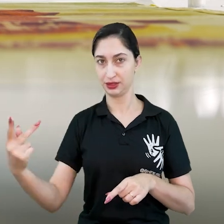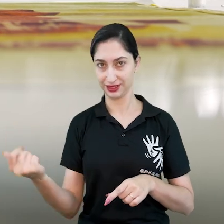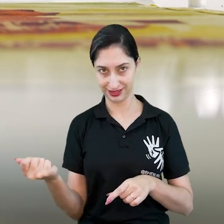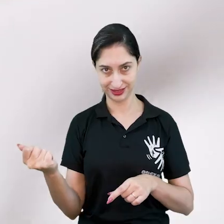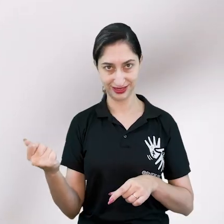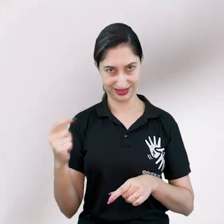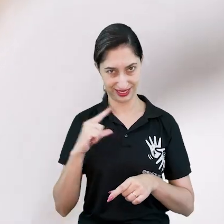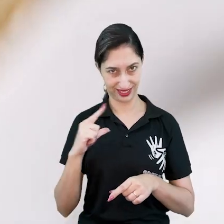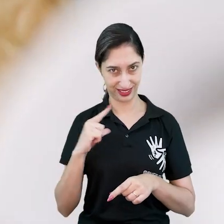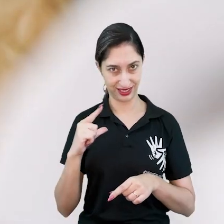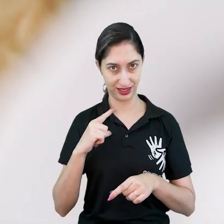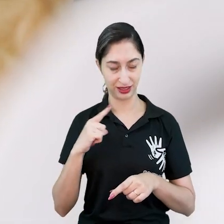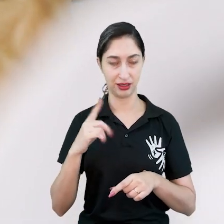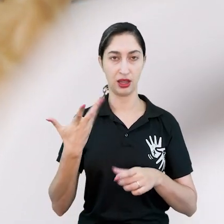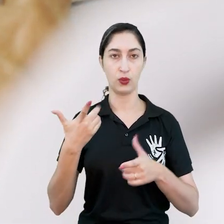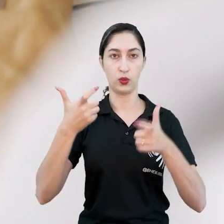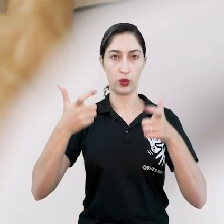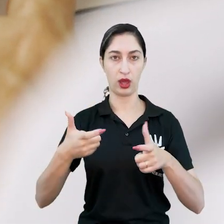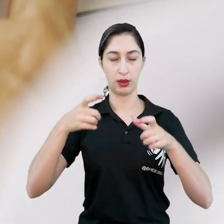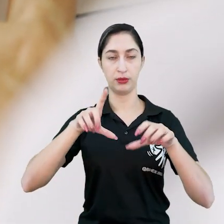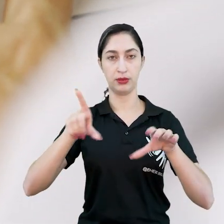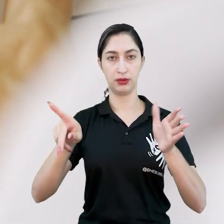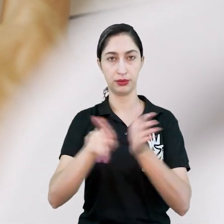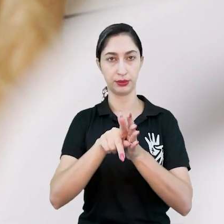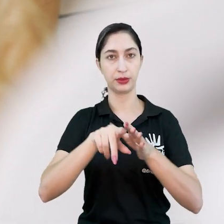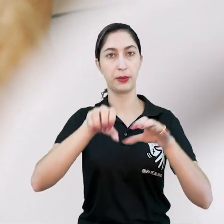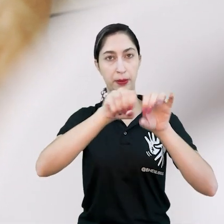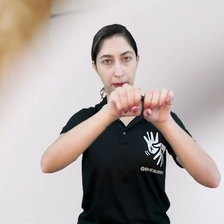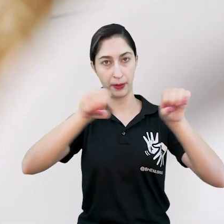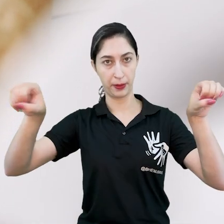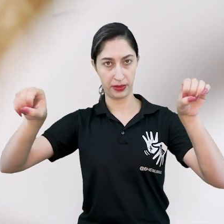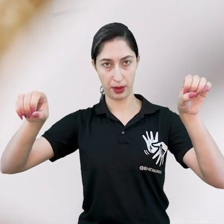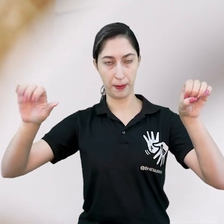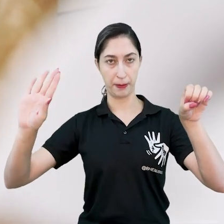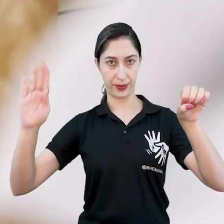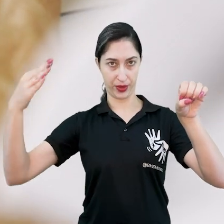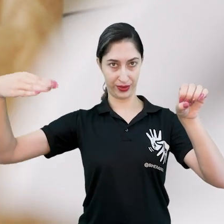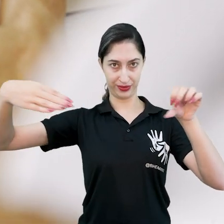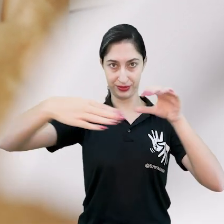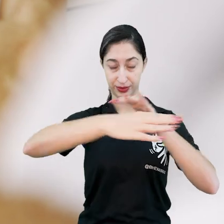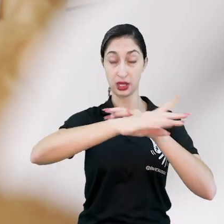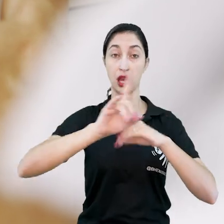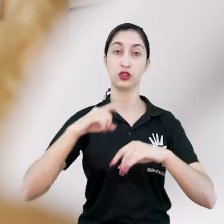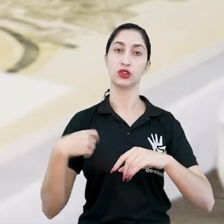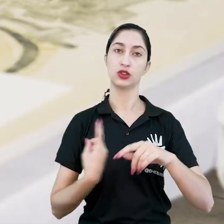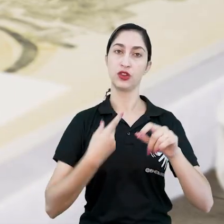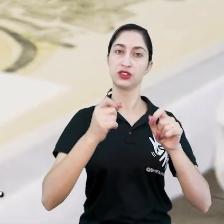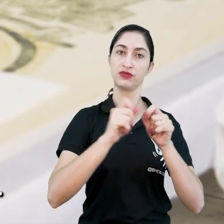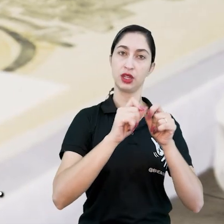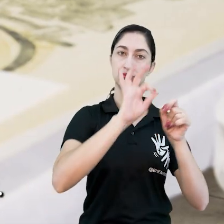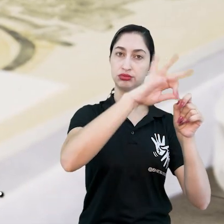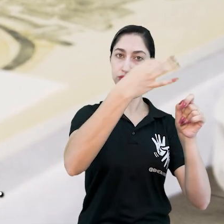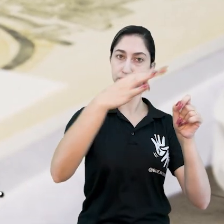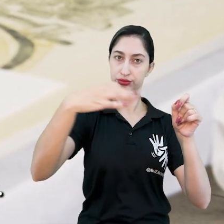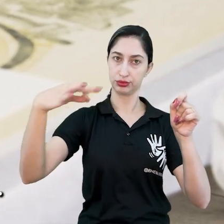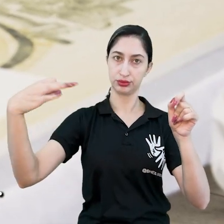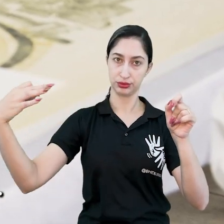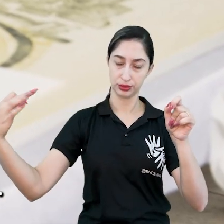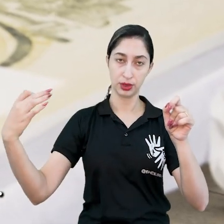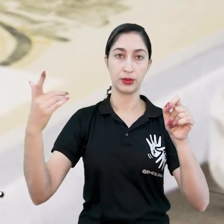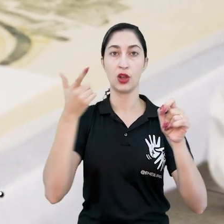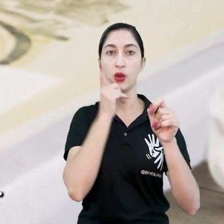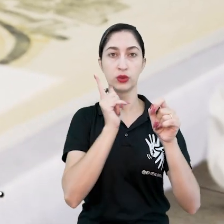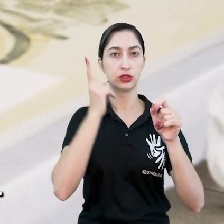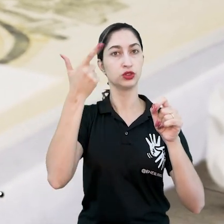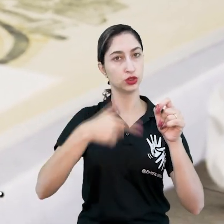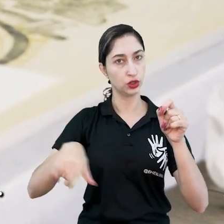pendurar, ela tem bainha, né, onde vêm as varetas. Então a gente está refazendo a costura dessas bainhas para que elas possam voltar a